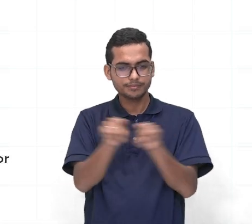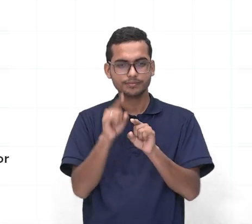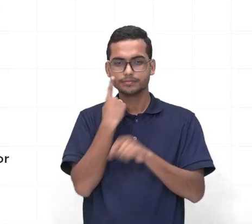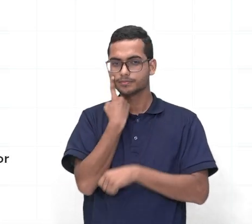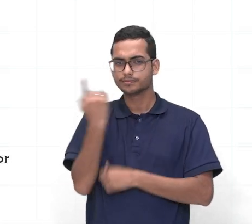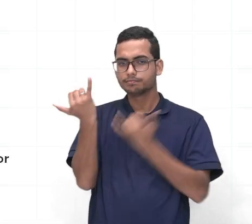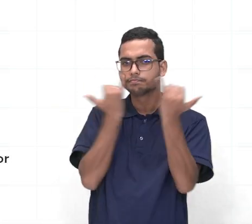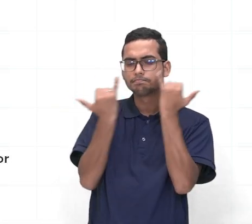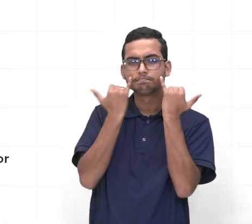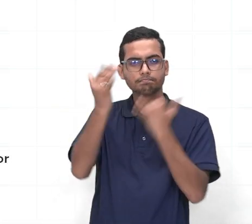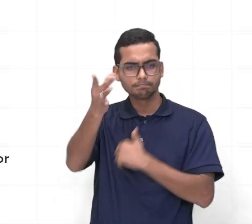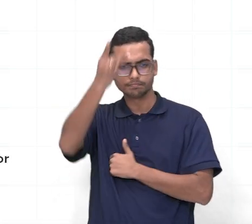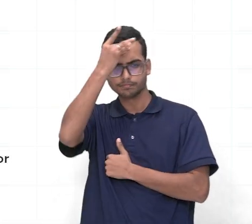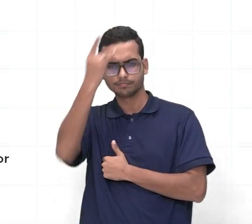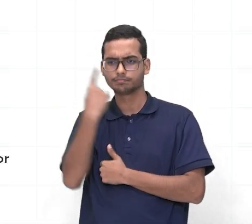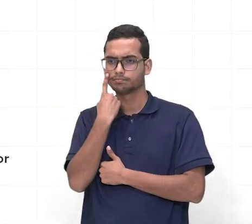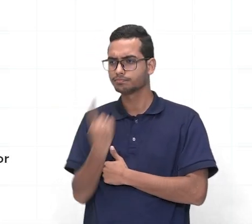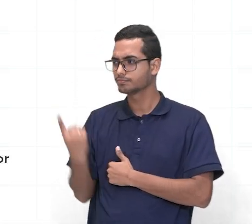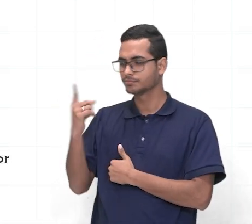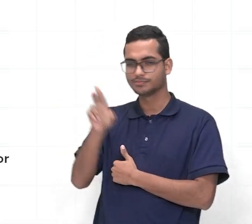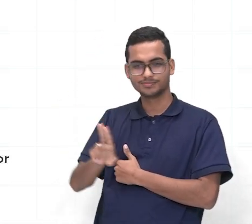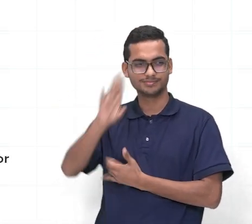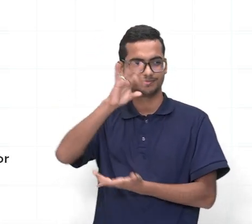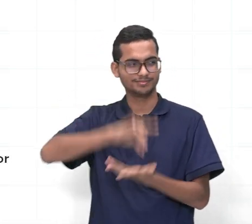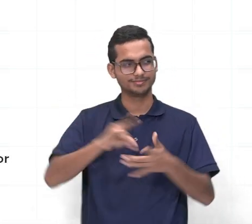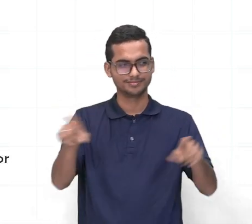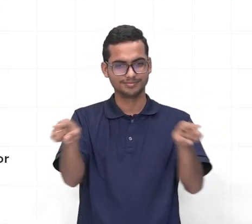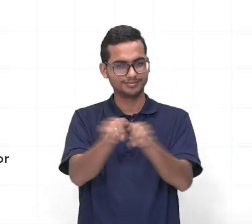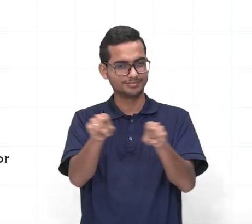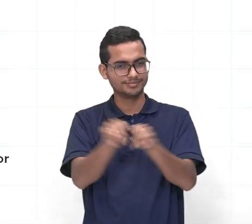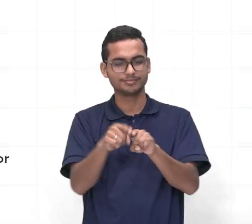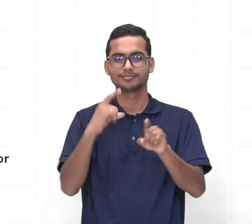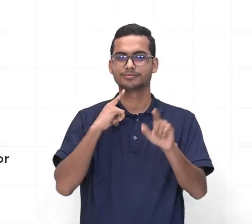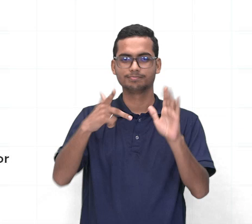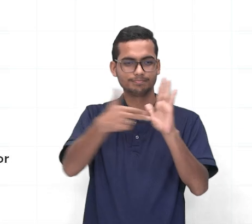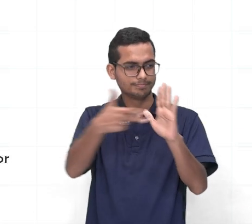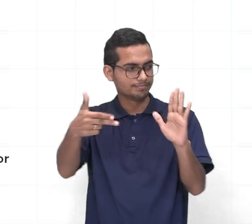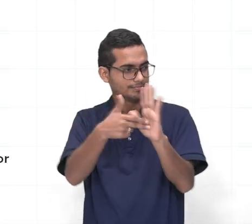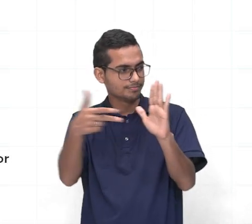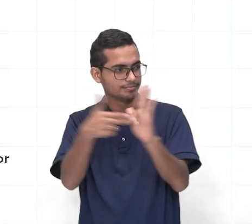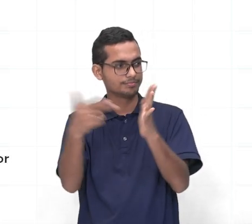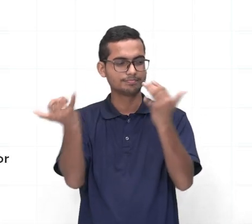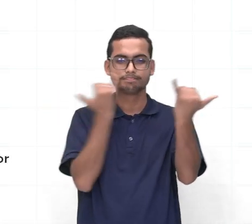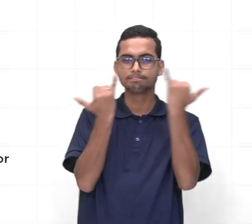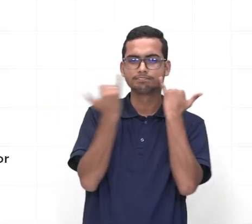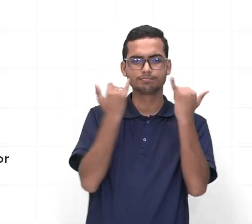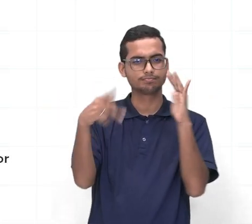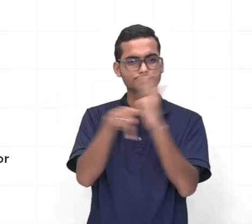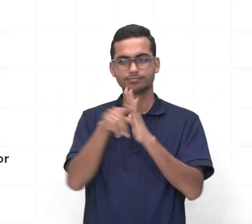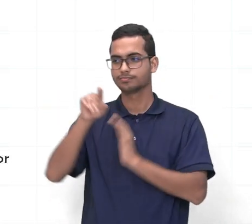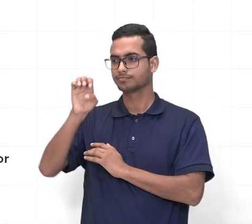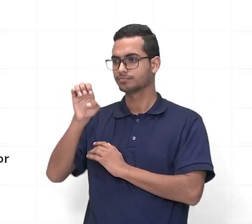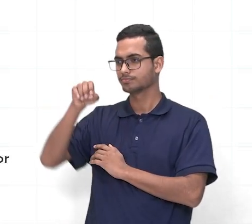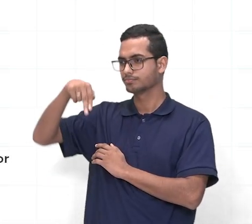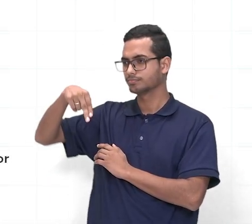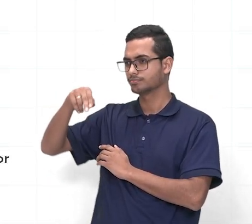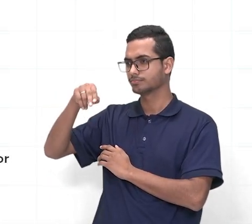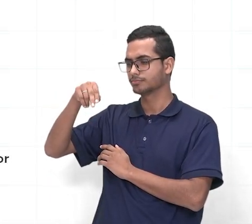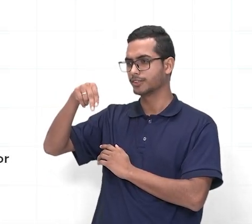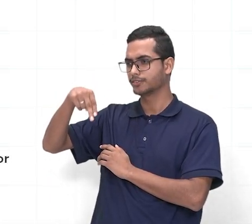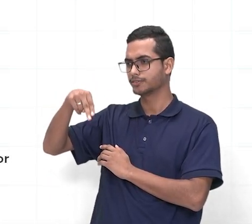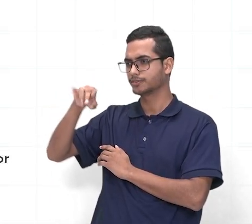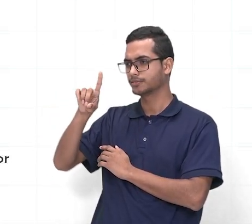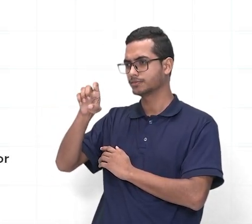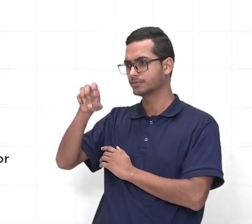pouco se utiliza em noticiários, né? Então, endemia vai estar